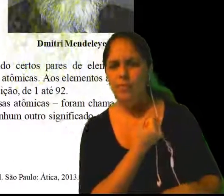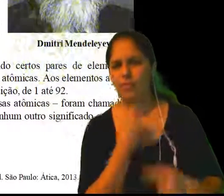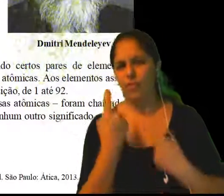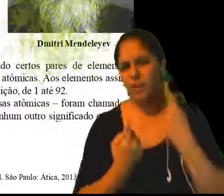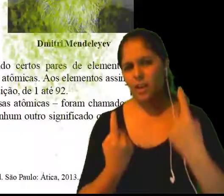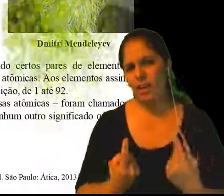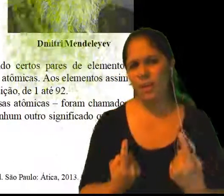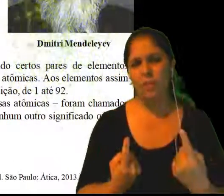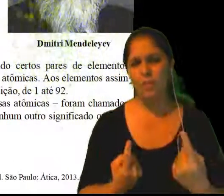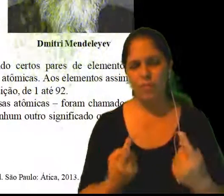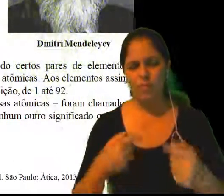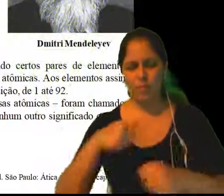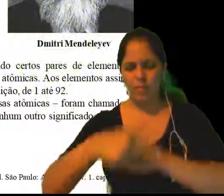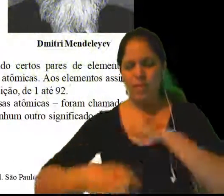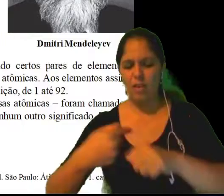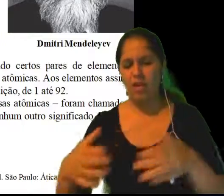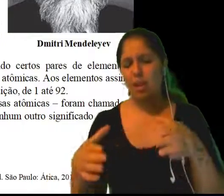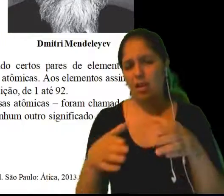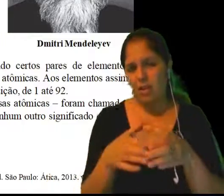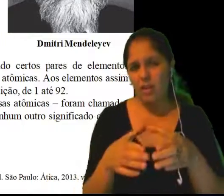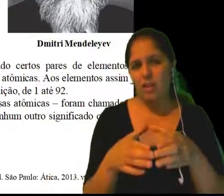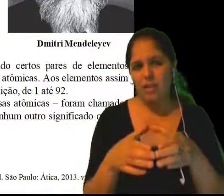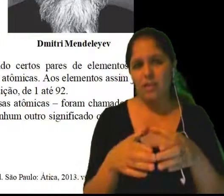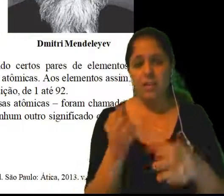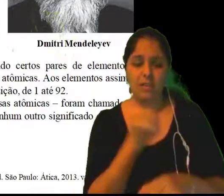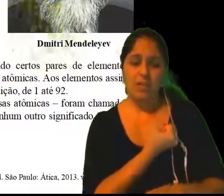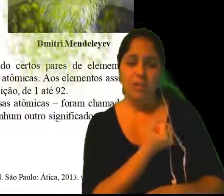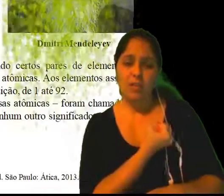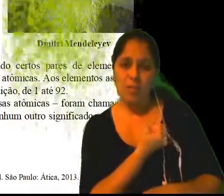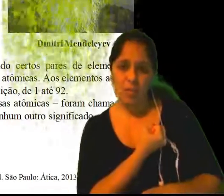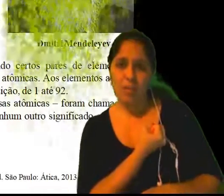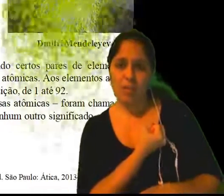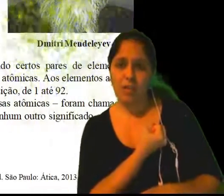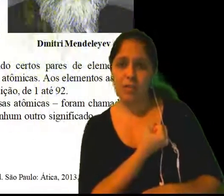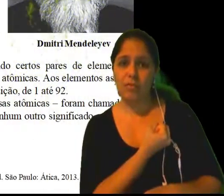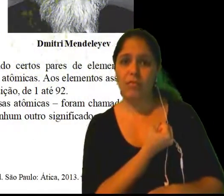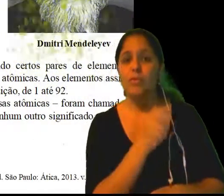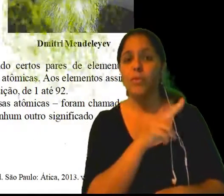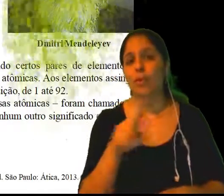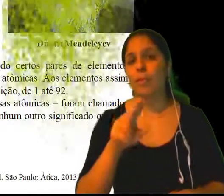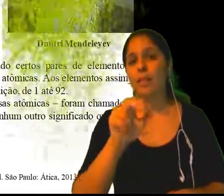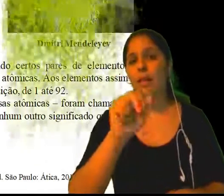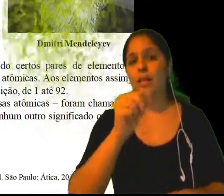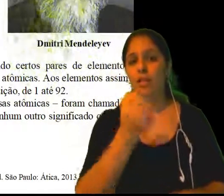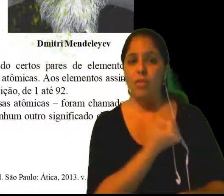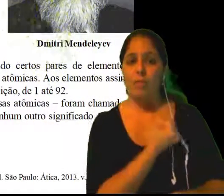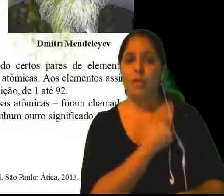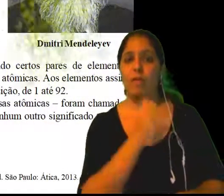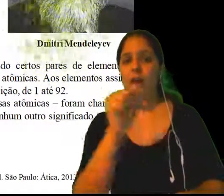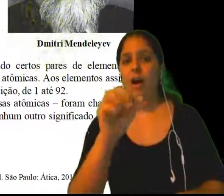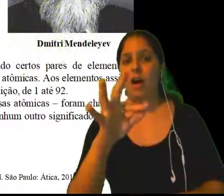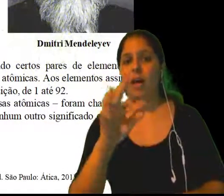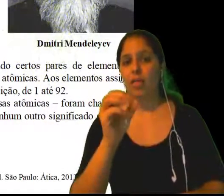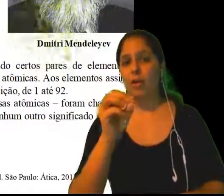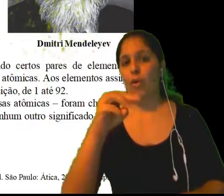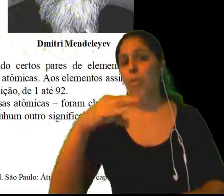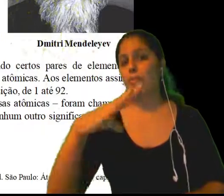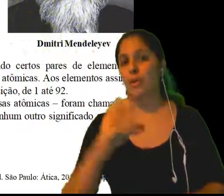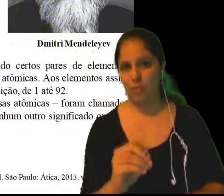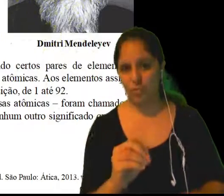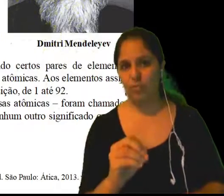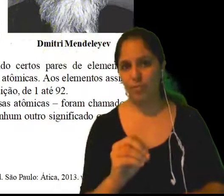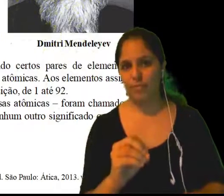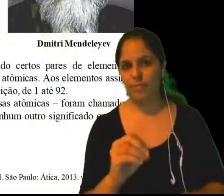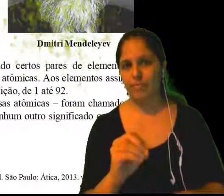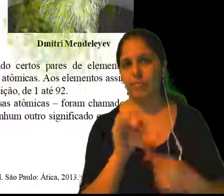posição para os elementos químicos. E a esse número de ordem ele chamou de número atômico, que foi